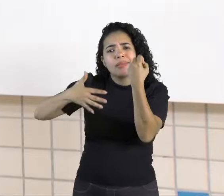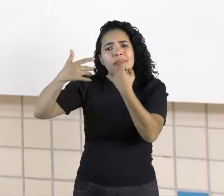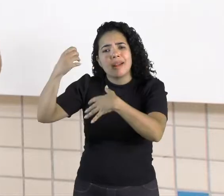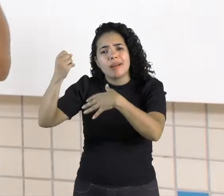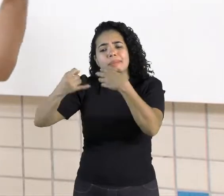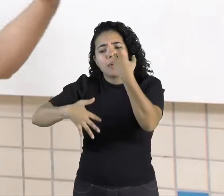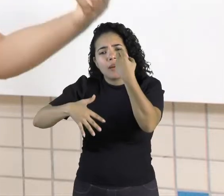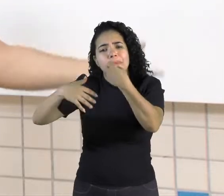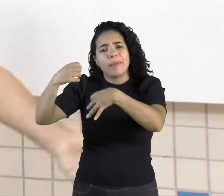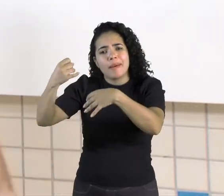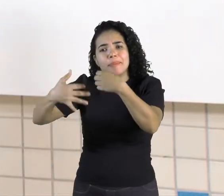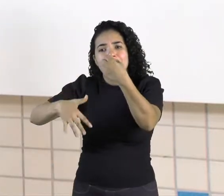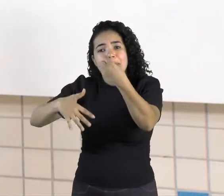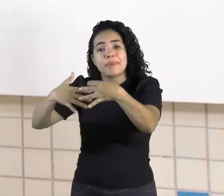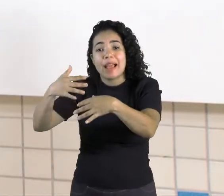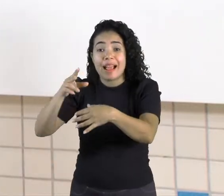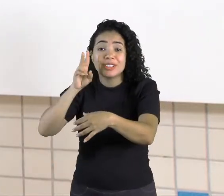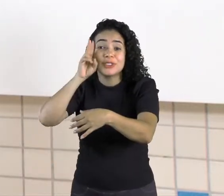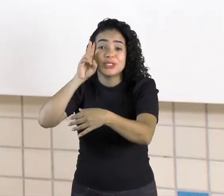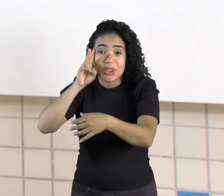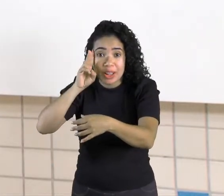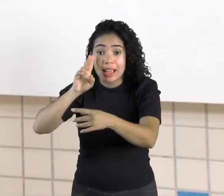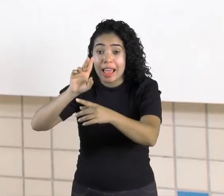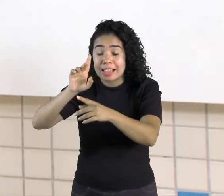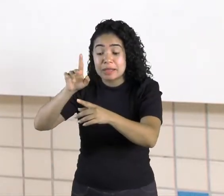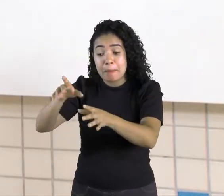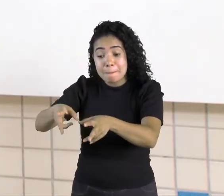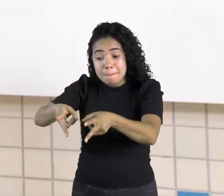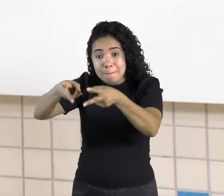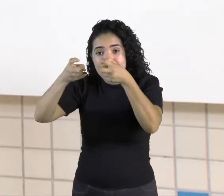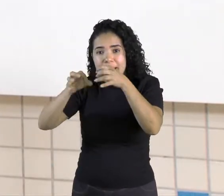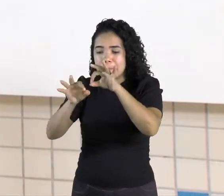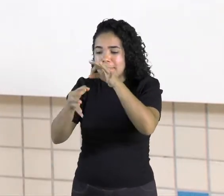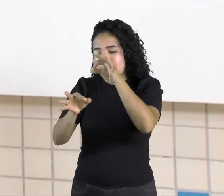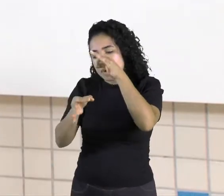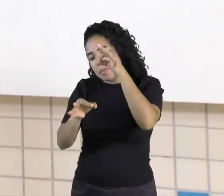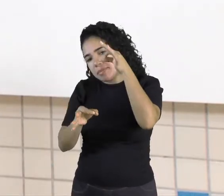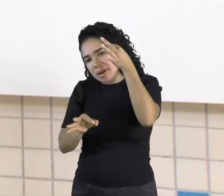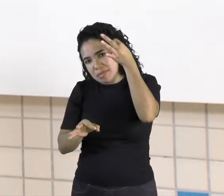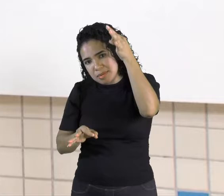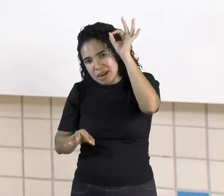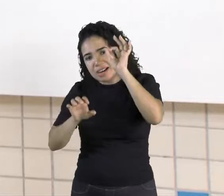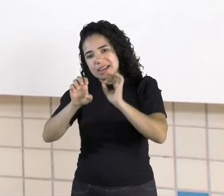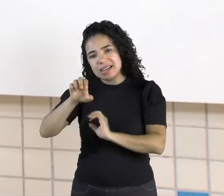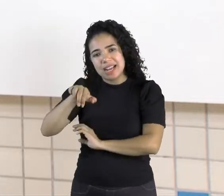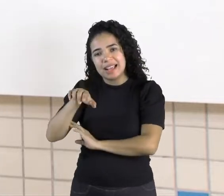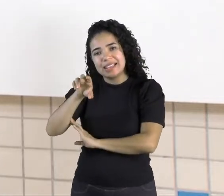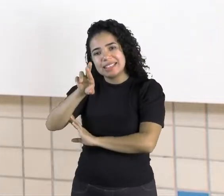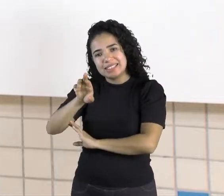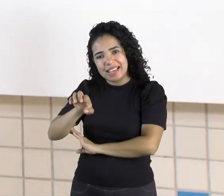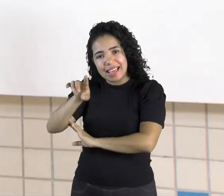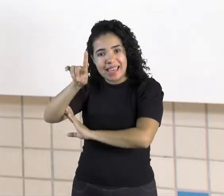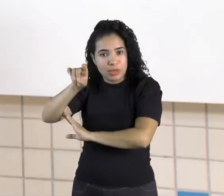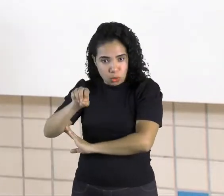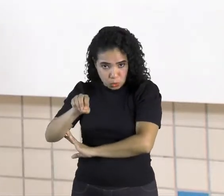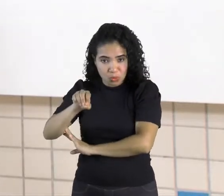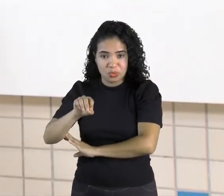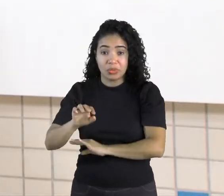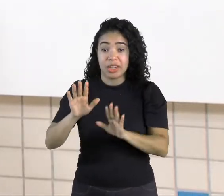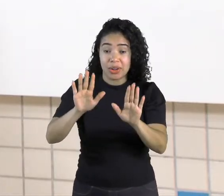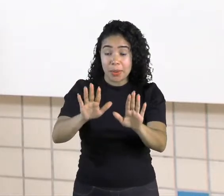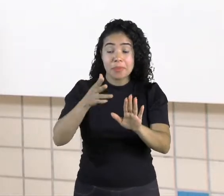história e de repente vira um grande enredo, ok? Então vamos lá. Vamos entender